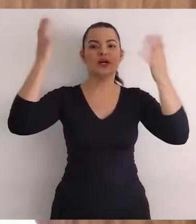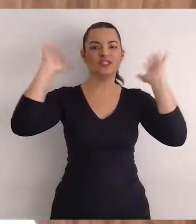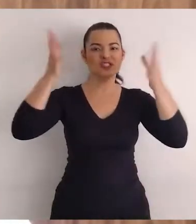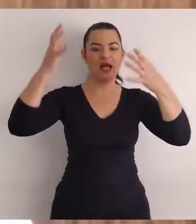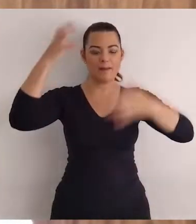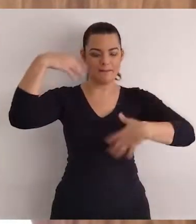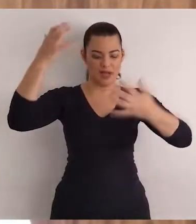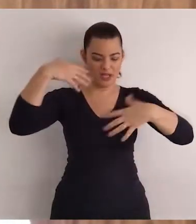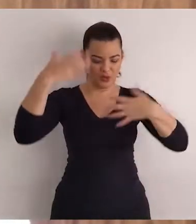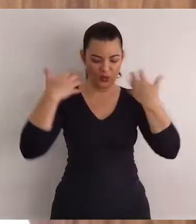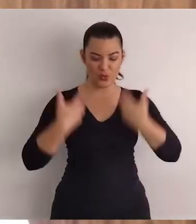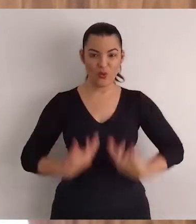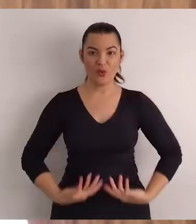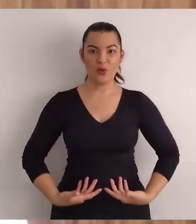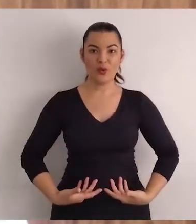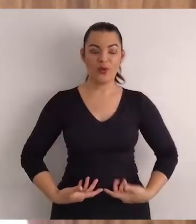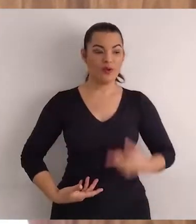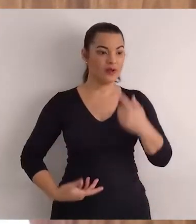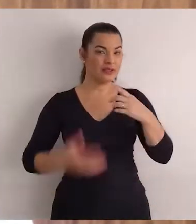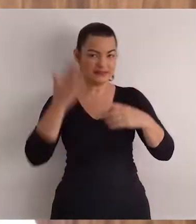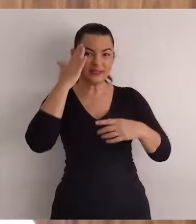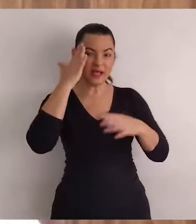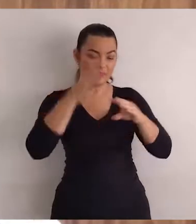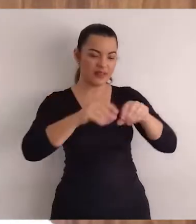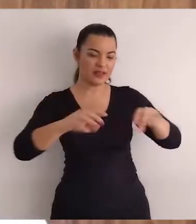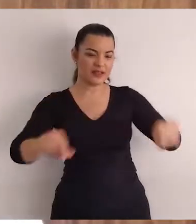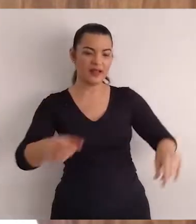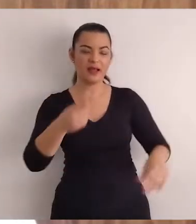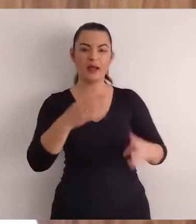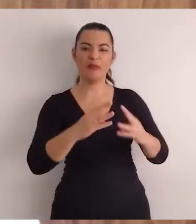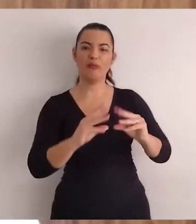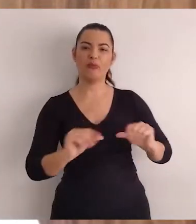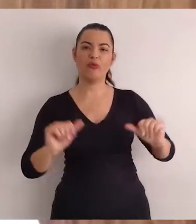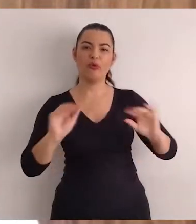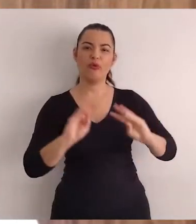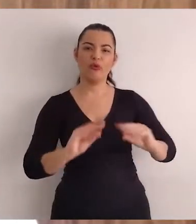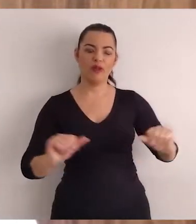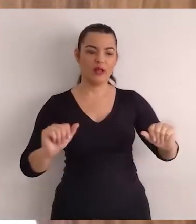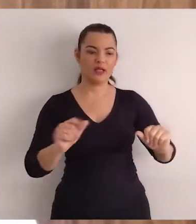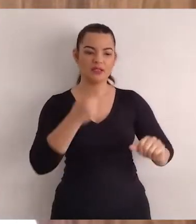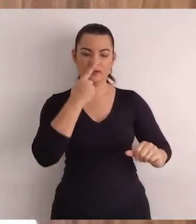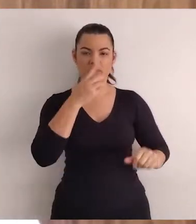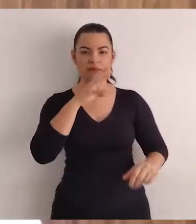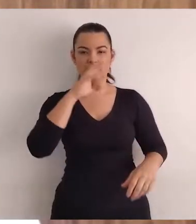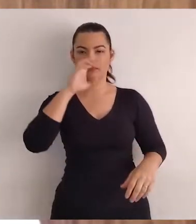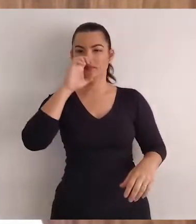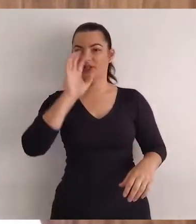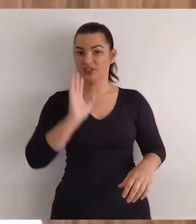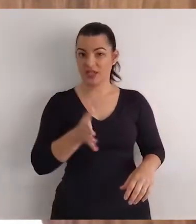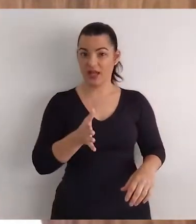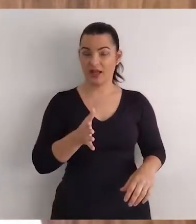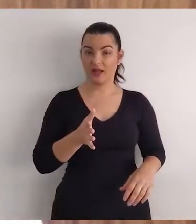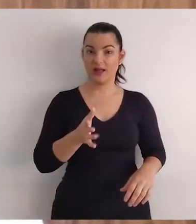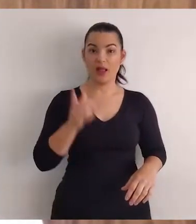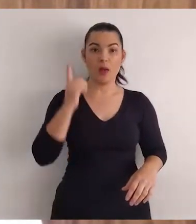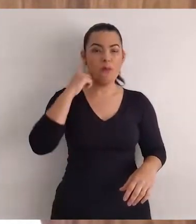terra molhada? E o som do trovão? O que ele te